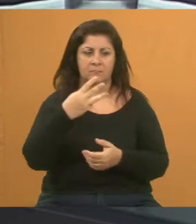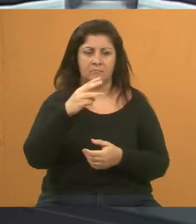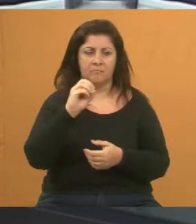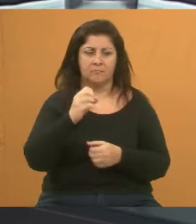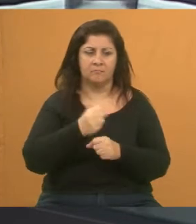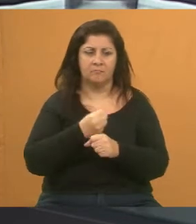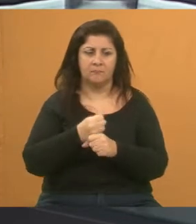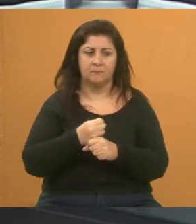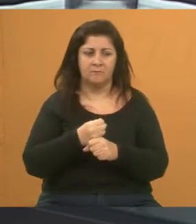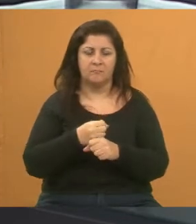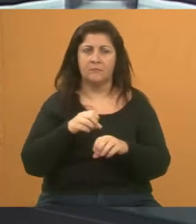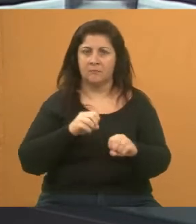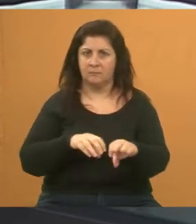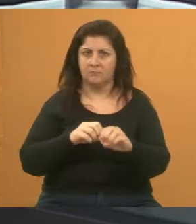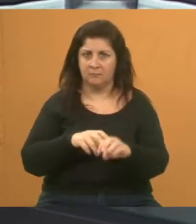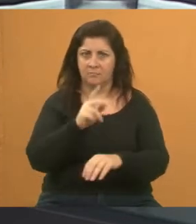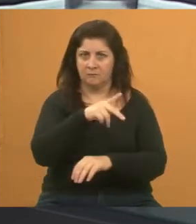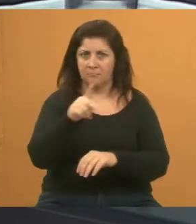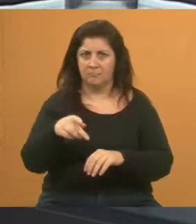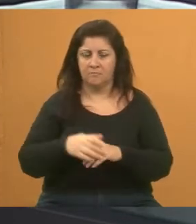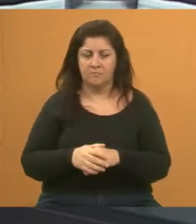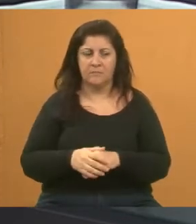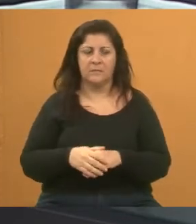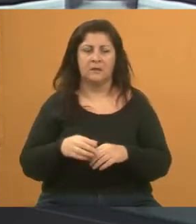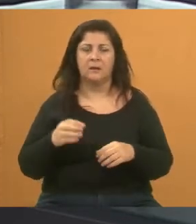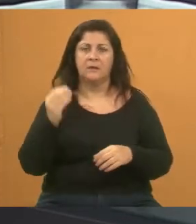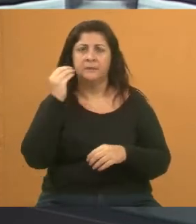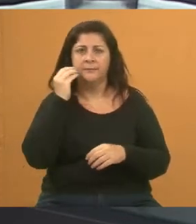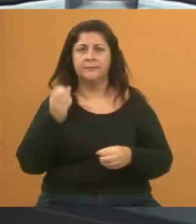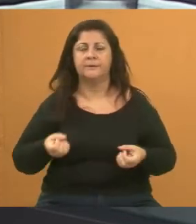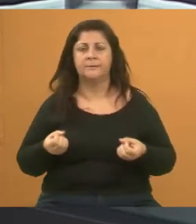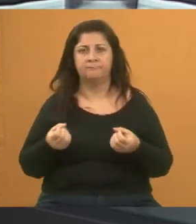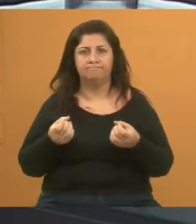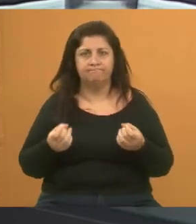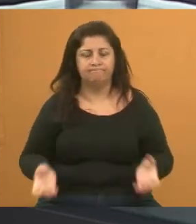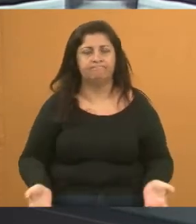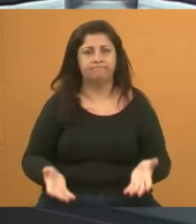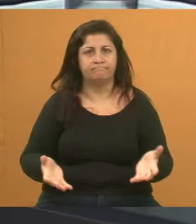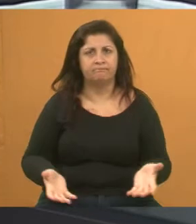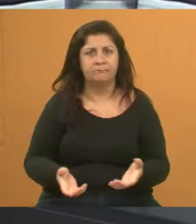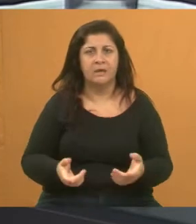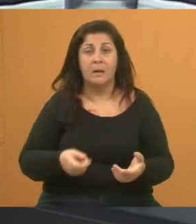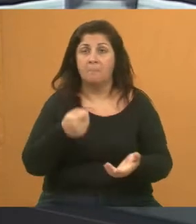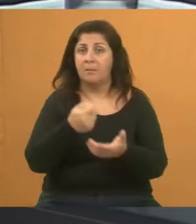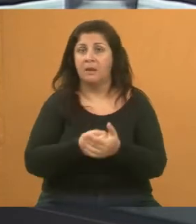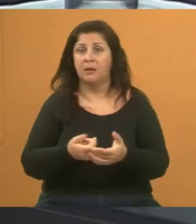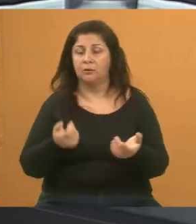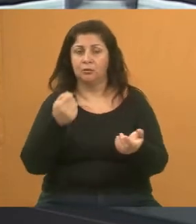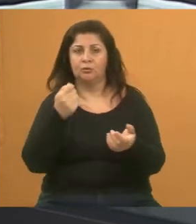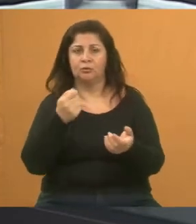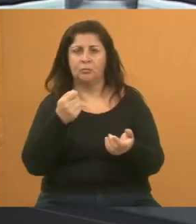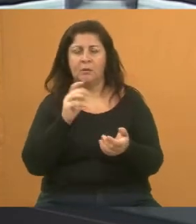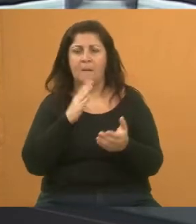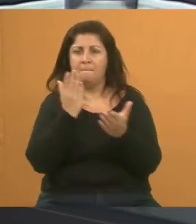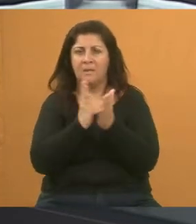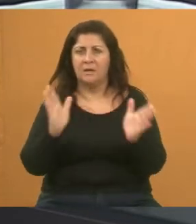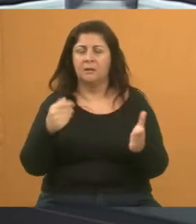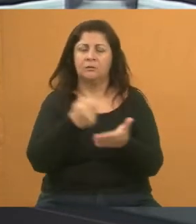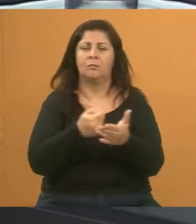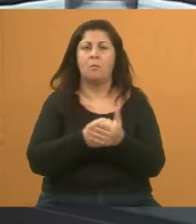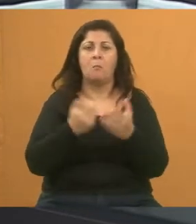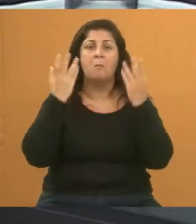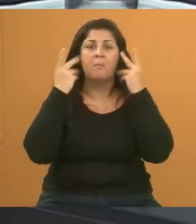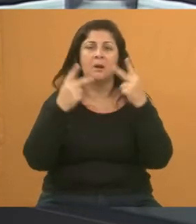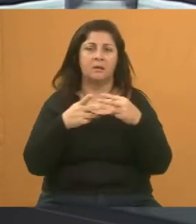que eu dei aula, 30 anos tentando conscientizar contra o abandono de animais, e é muito difícil, não é? Você conscientizar as pessoas, a população,